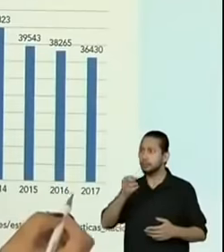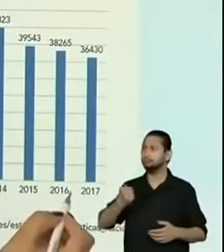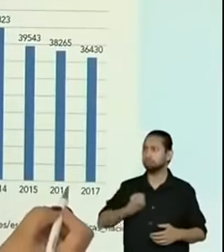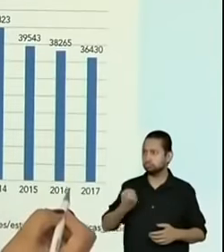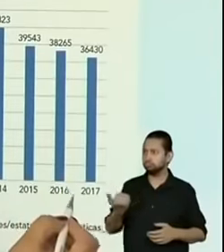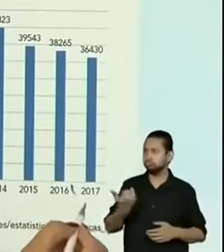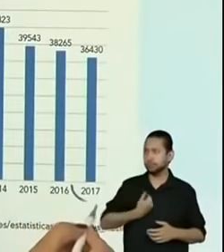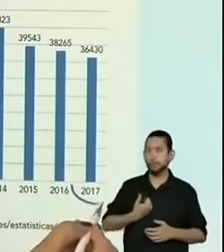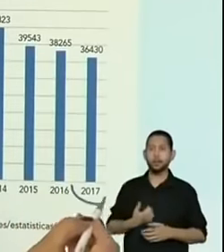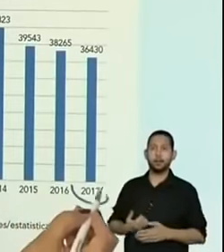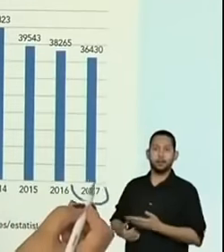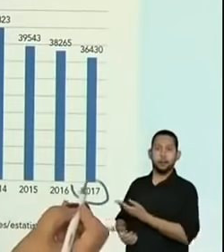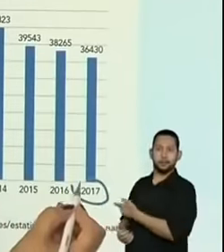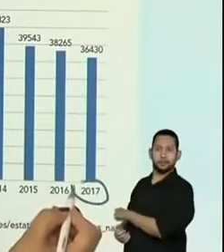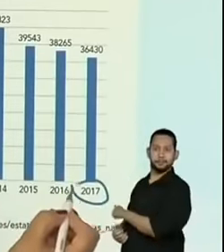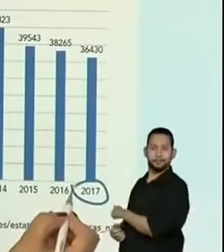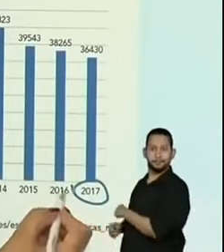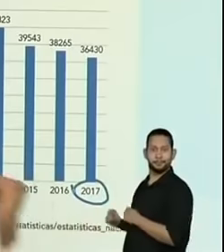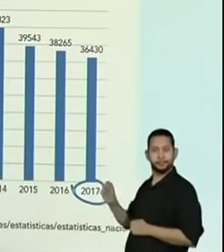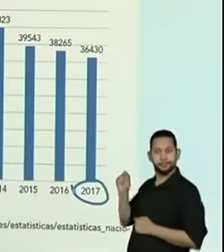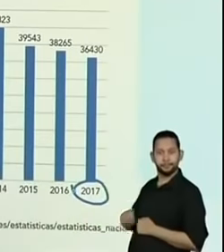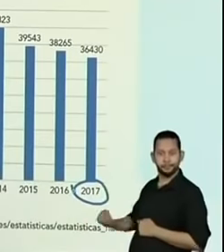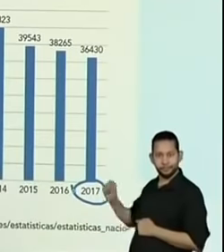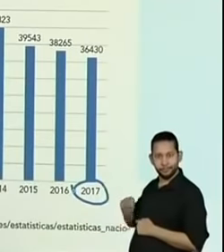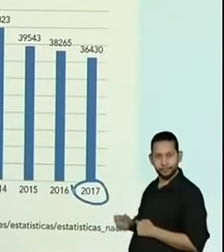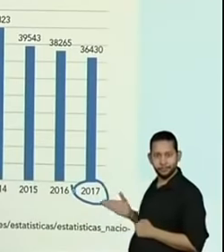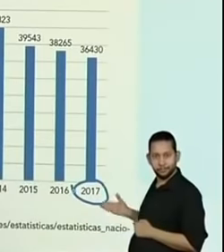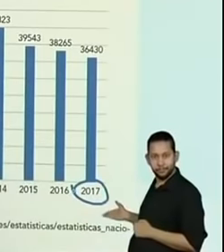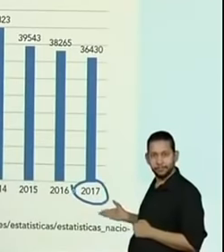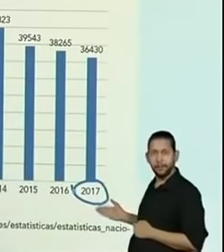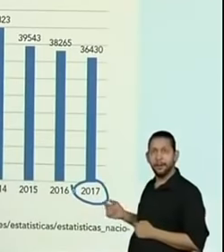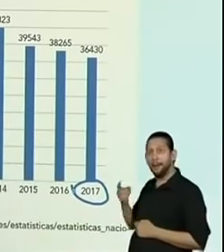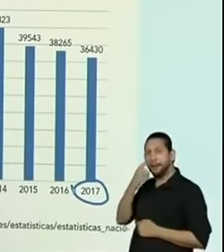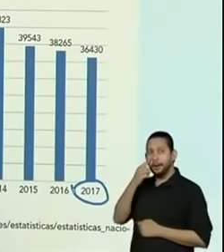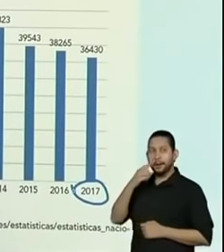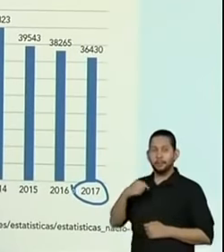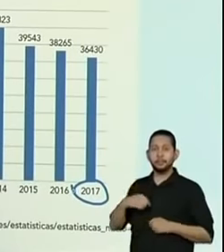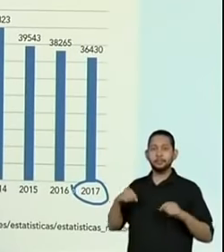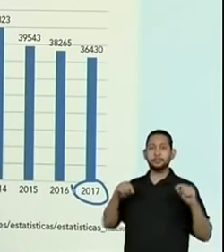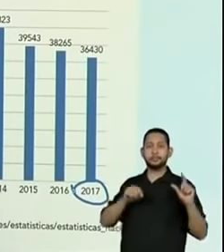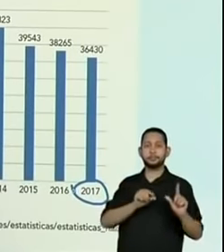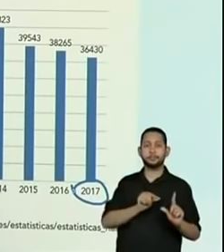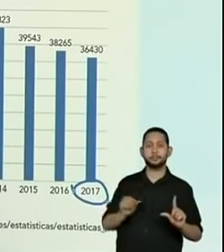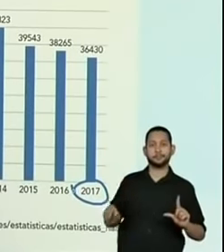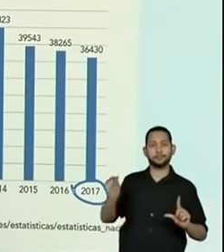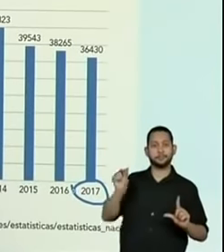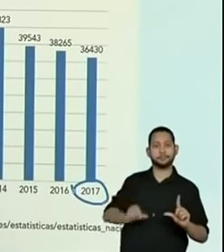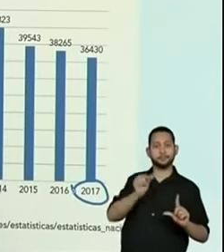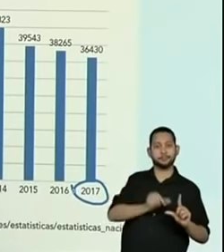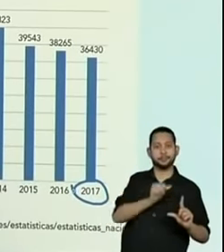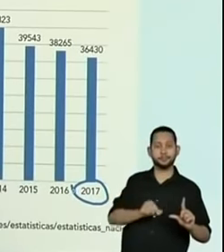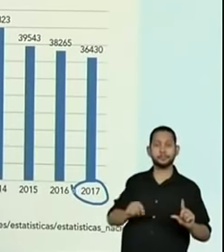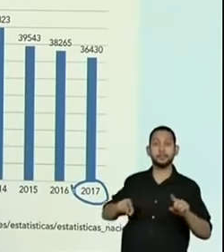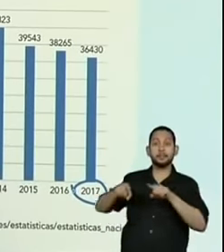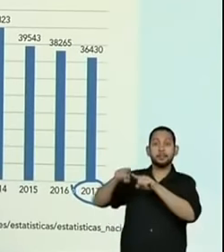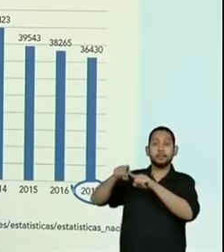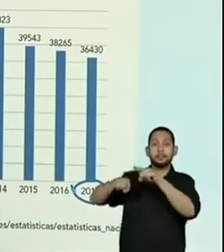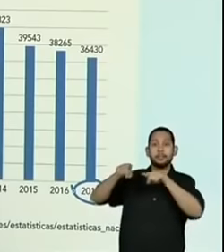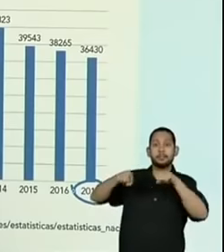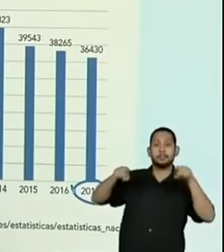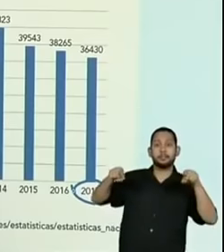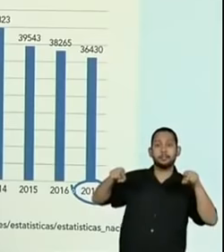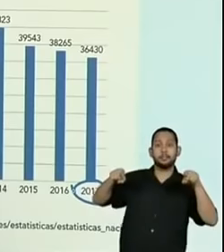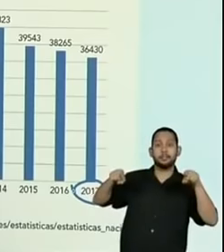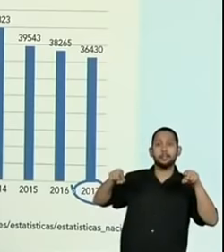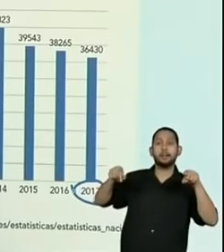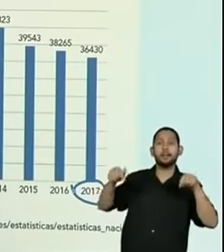encontrou 2017 como o ano que teve o menor número de mortes. Por quê? Aí é meio que óbvio, né?